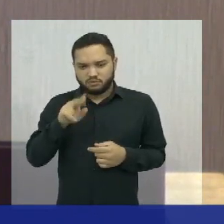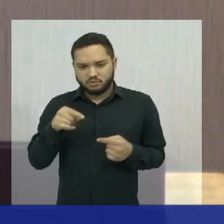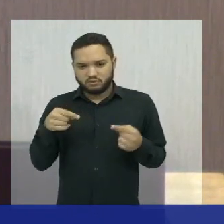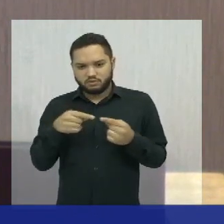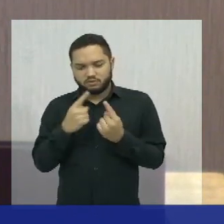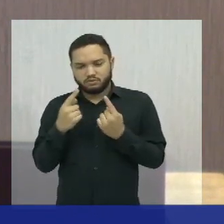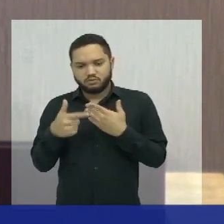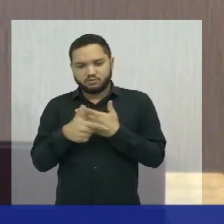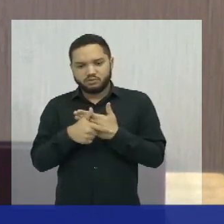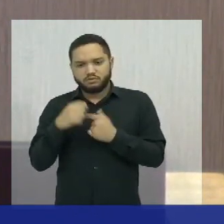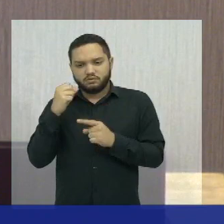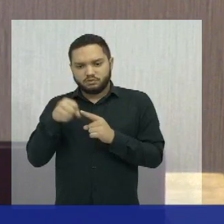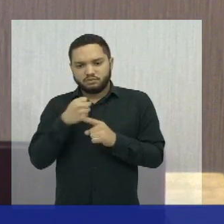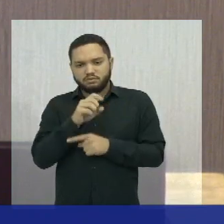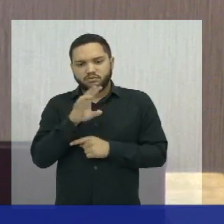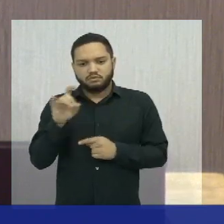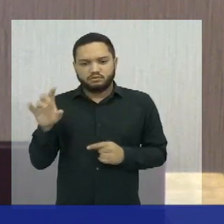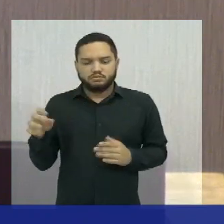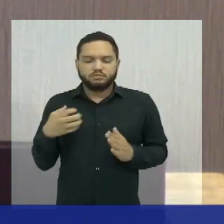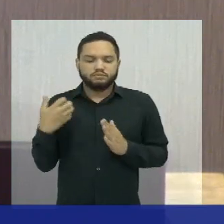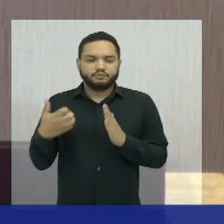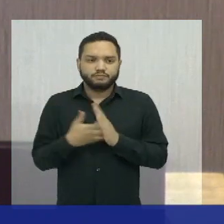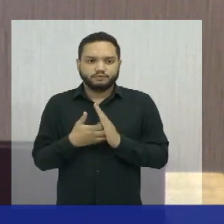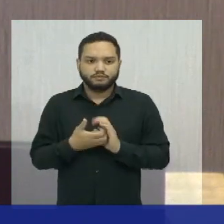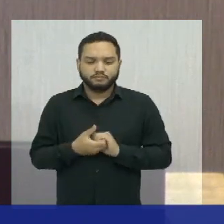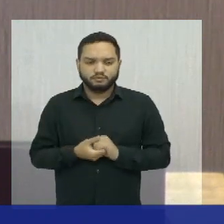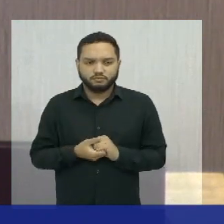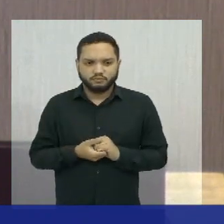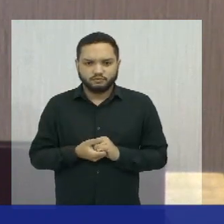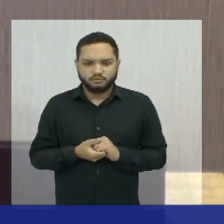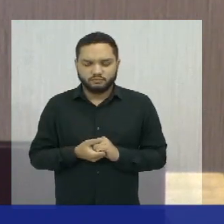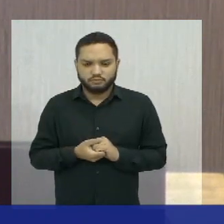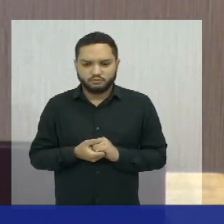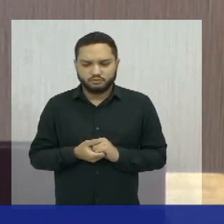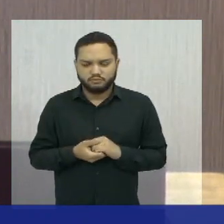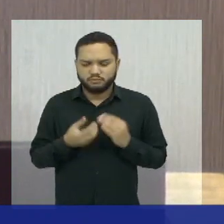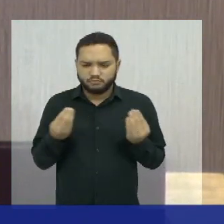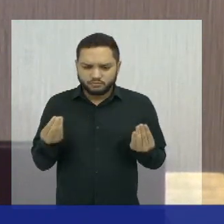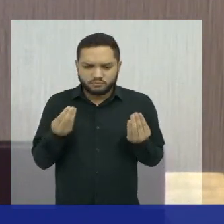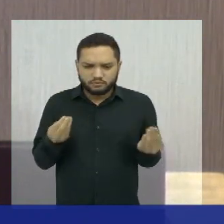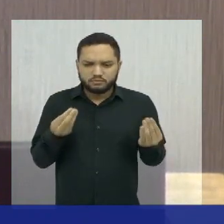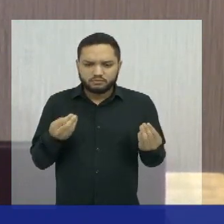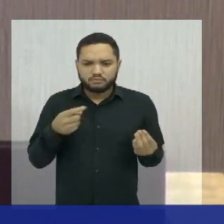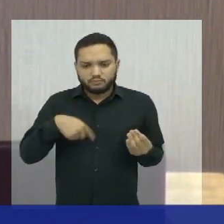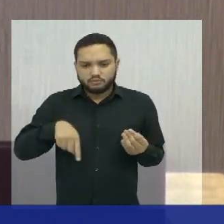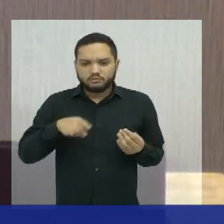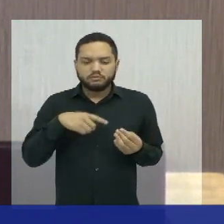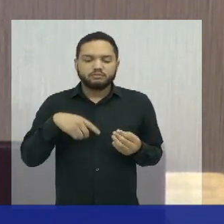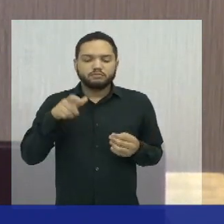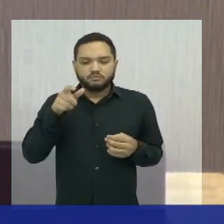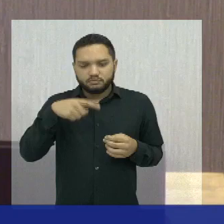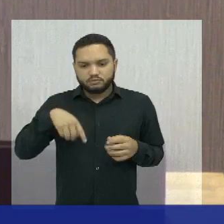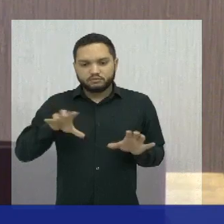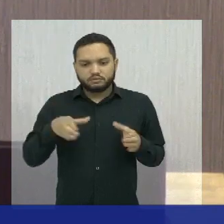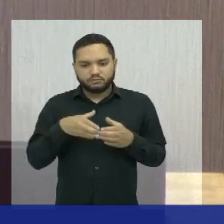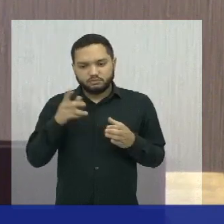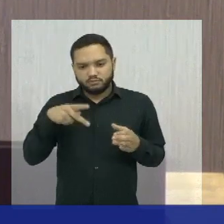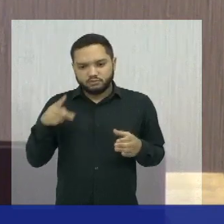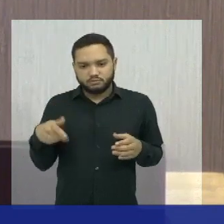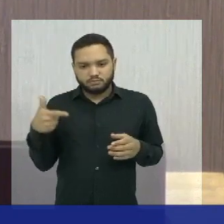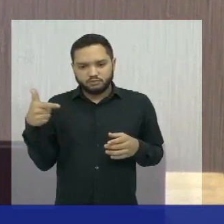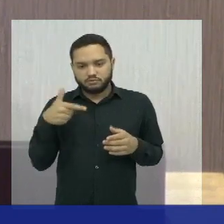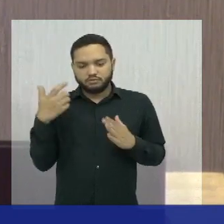função social de cada empresa. Puxa vida, nós somos, como educadores, a